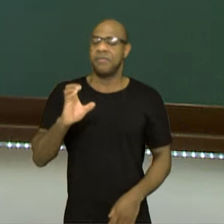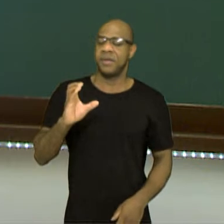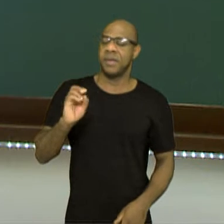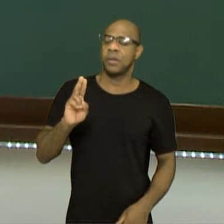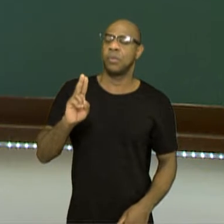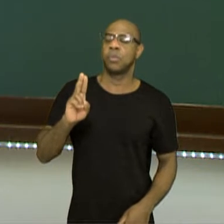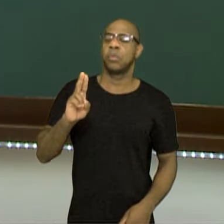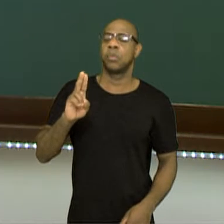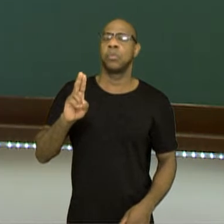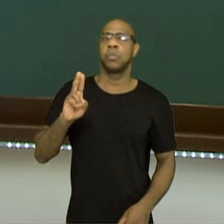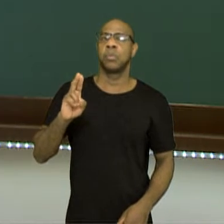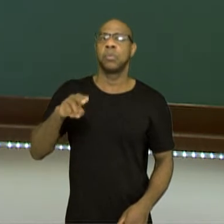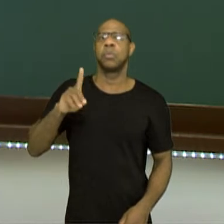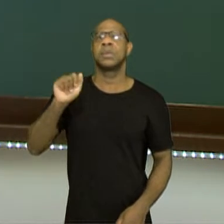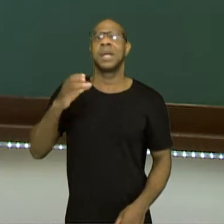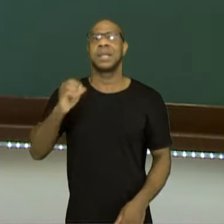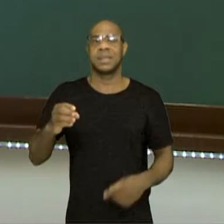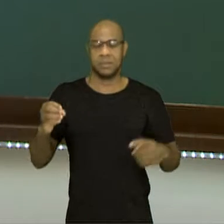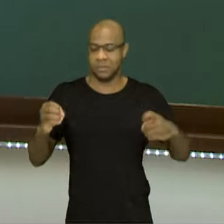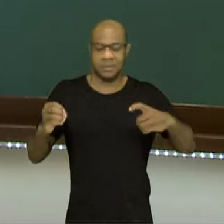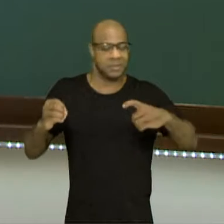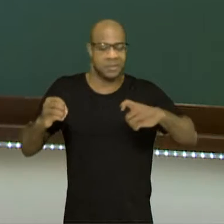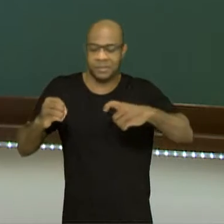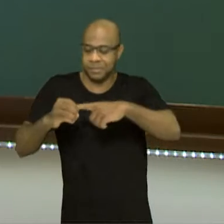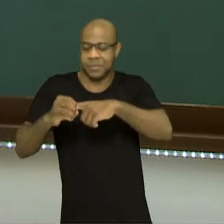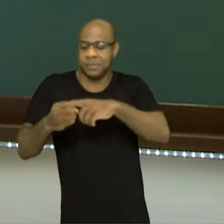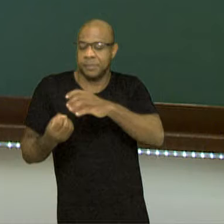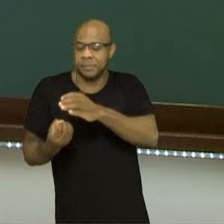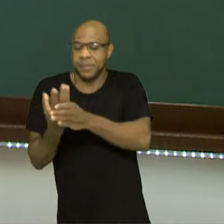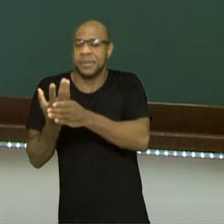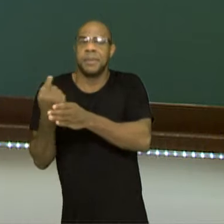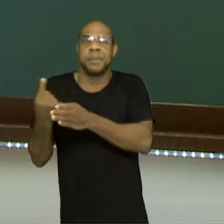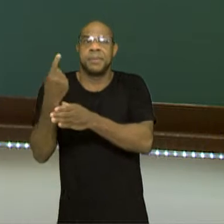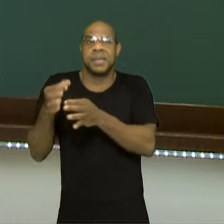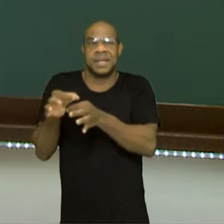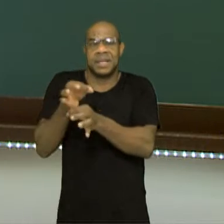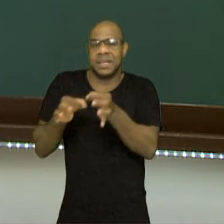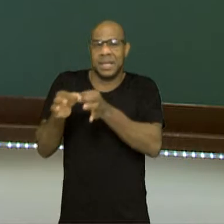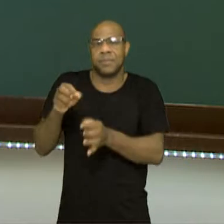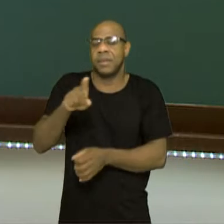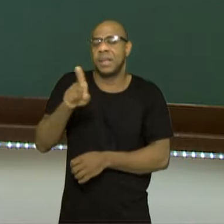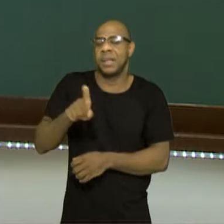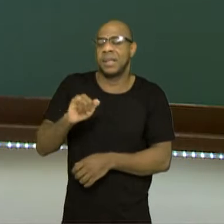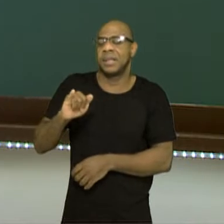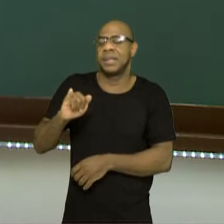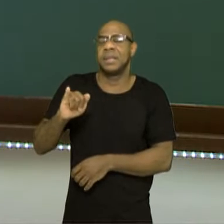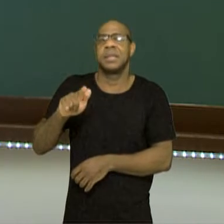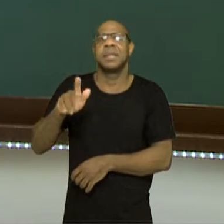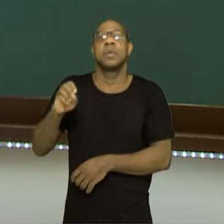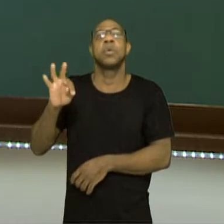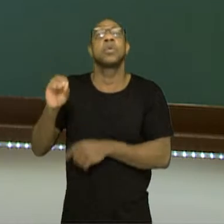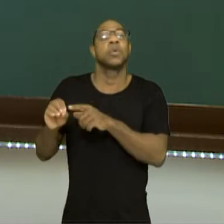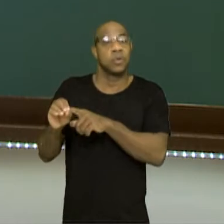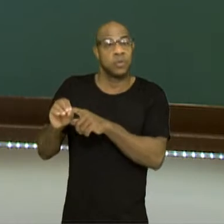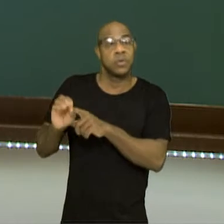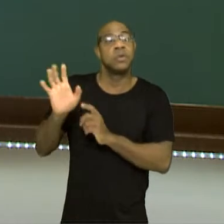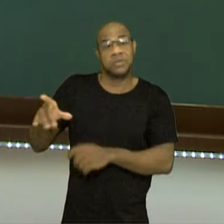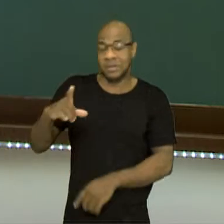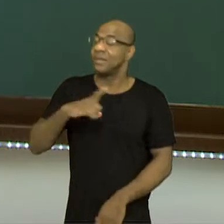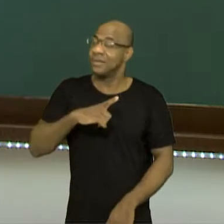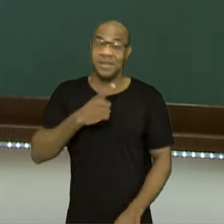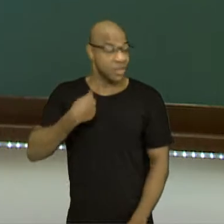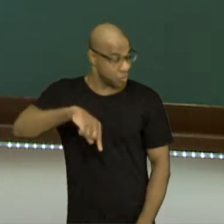essa fecundação dá origem a uma primeira célula que nós chamamos de zigoto. Todos nós já